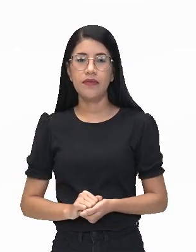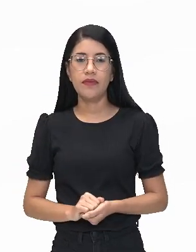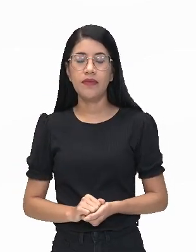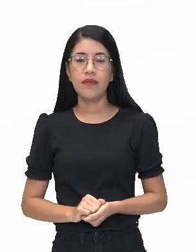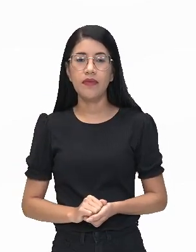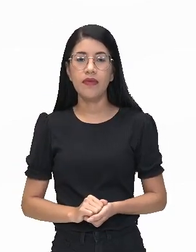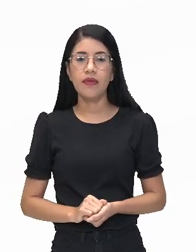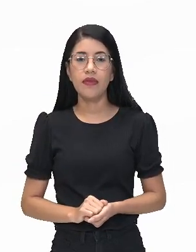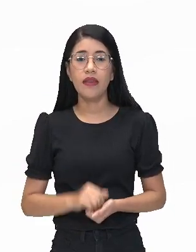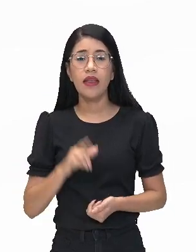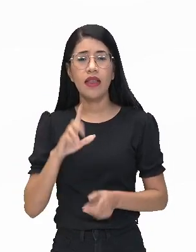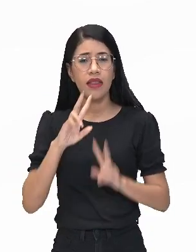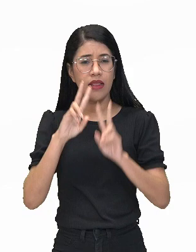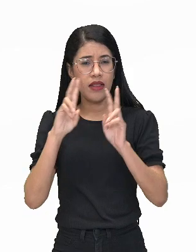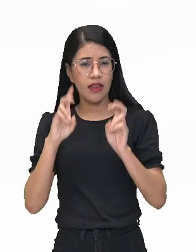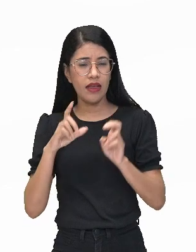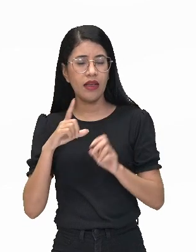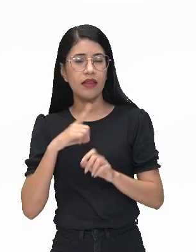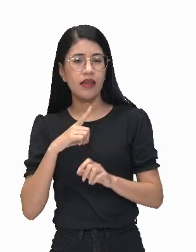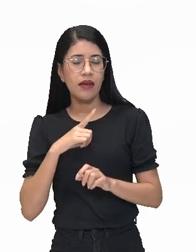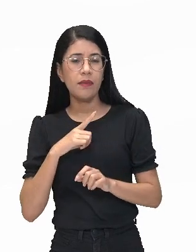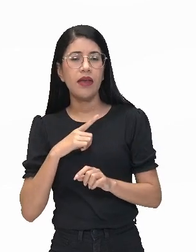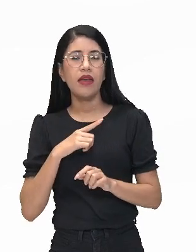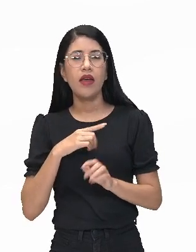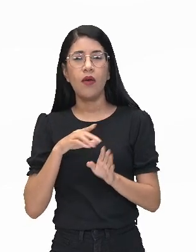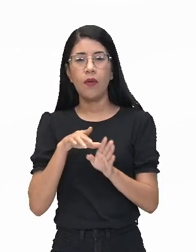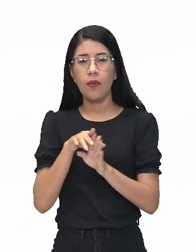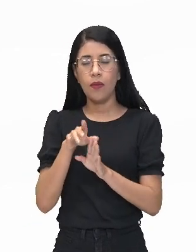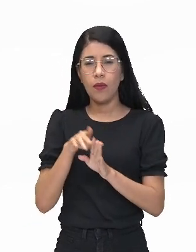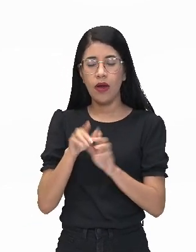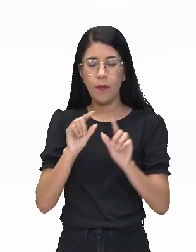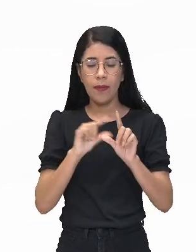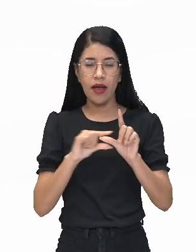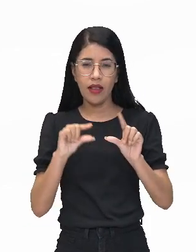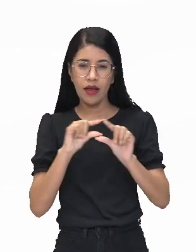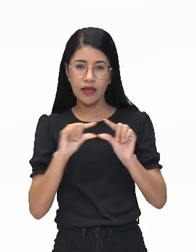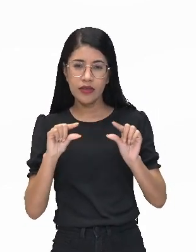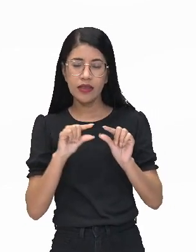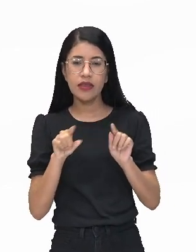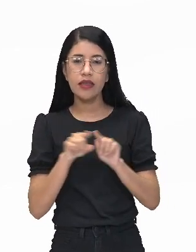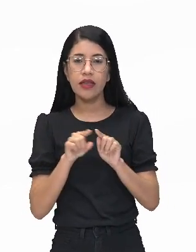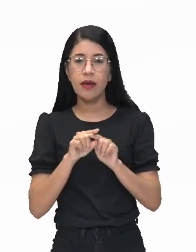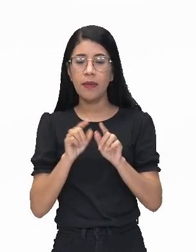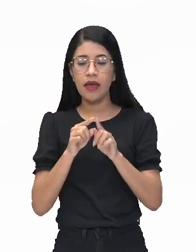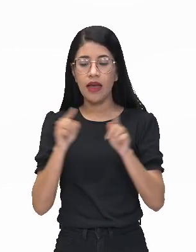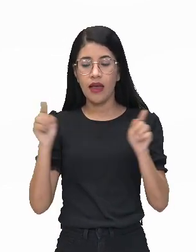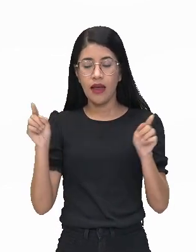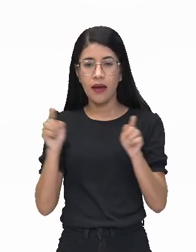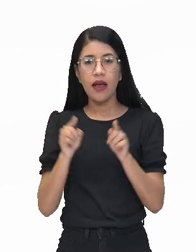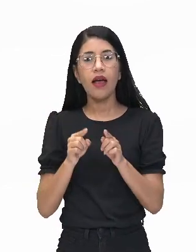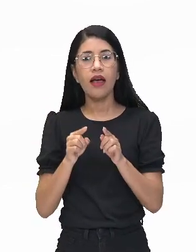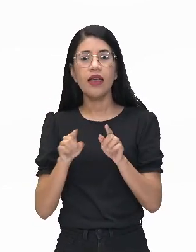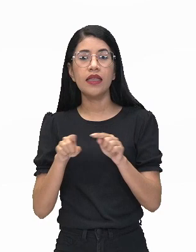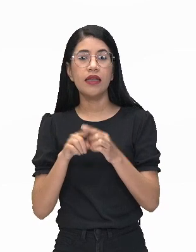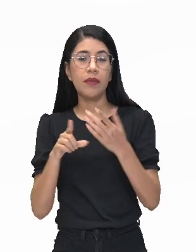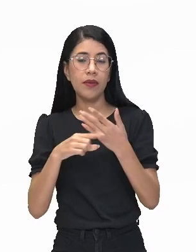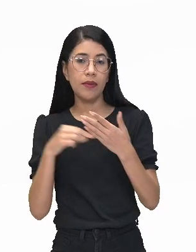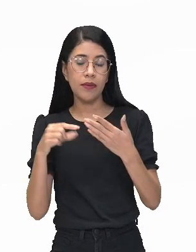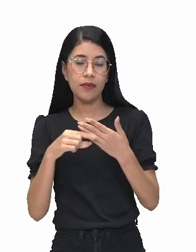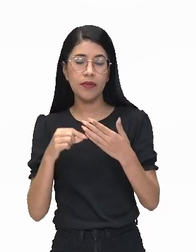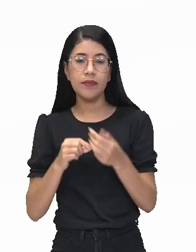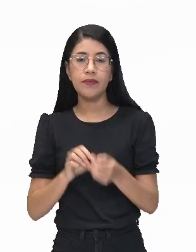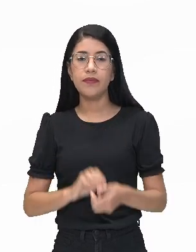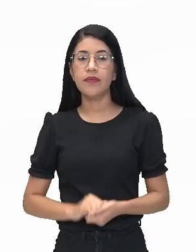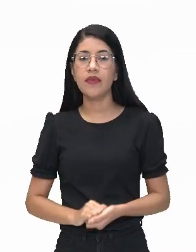aí título, orientação, legenda, escala e fonte, tá? Nós vamos dar uma olhada